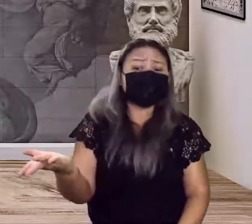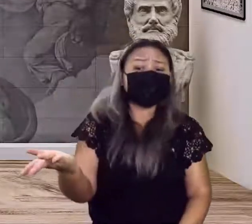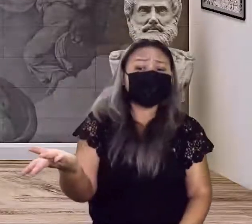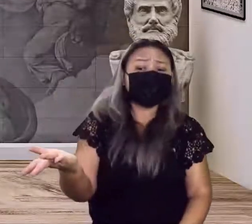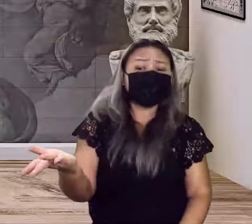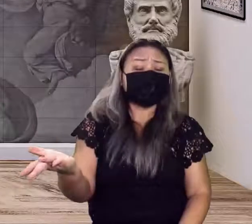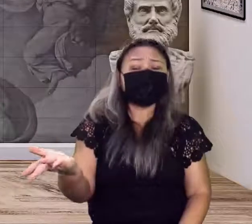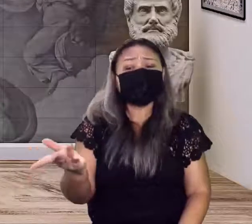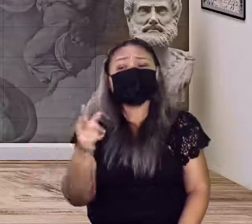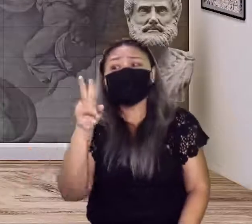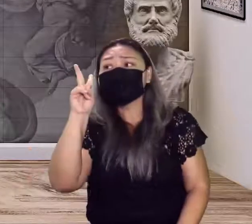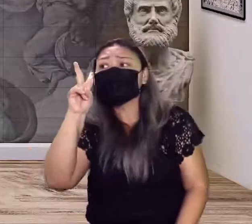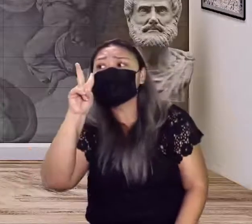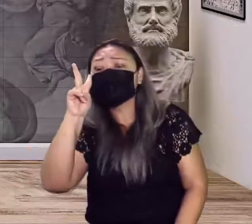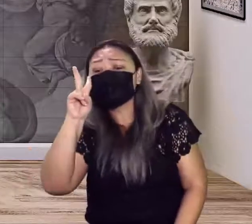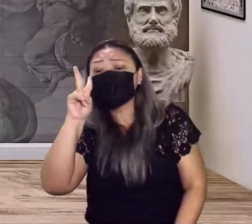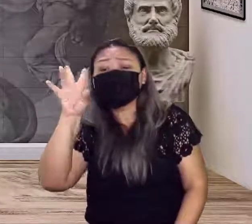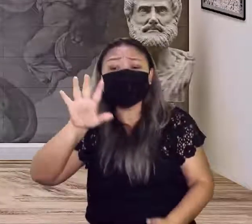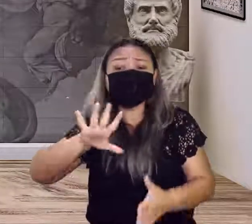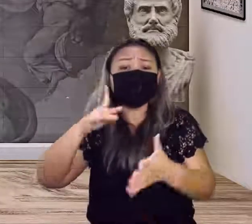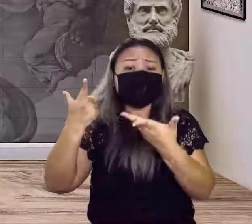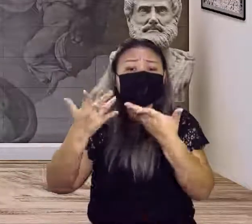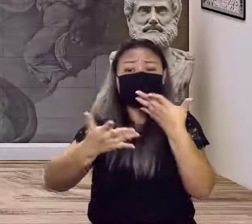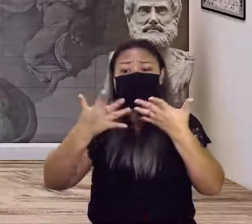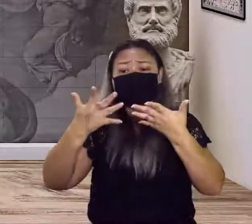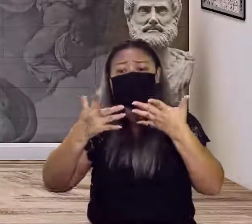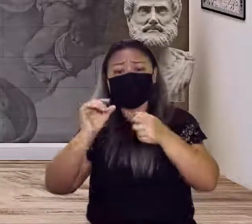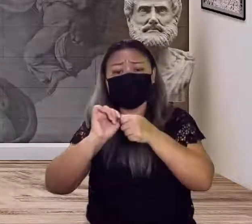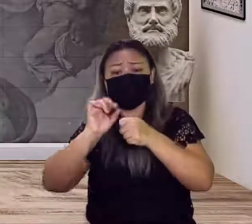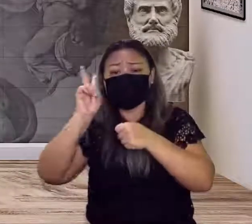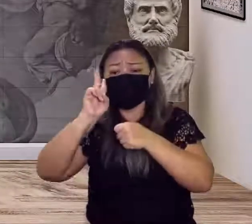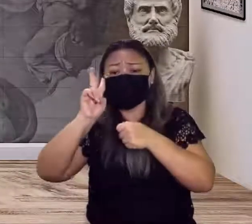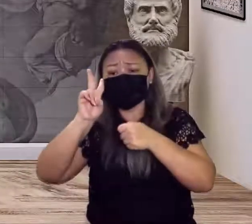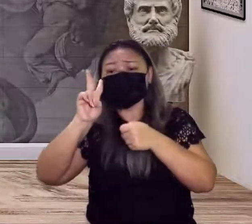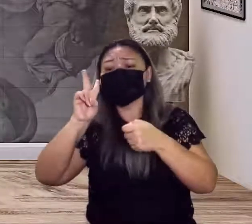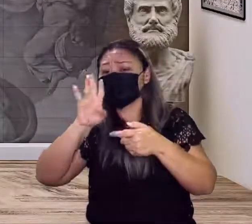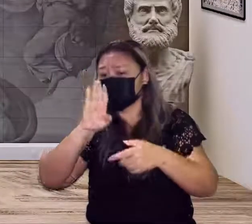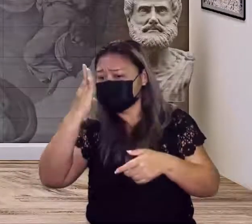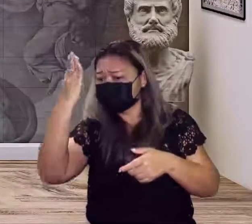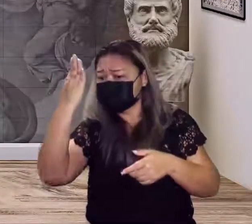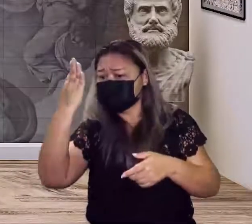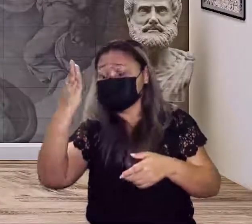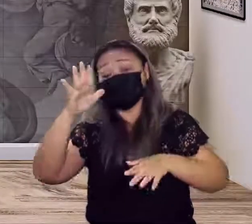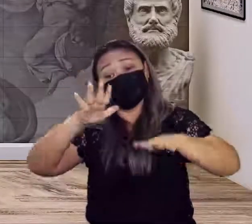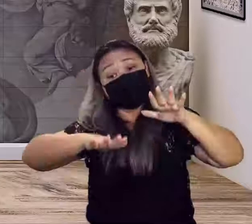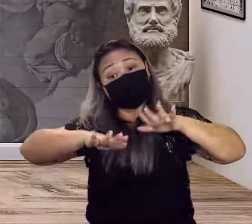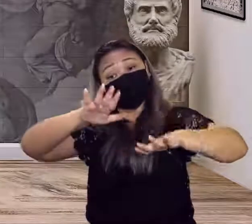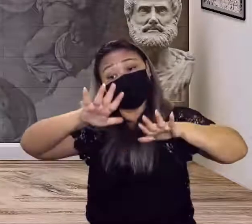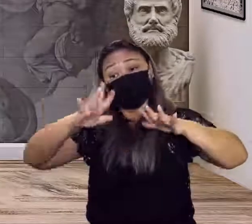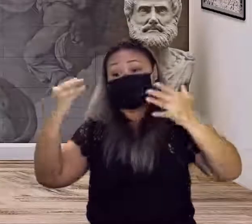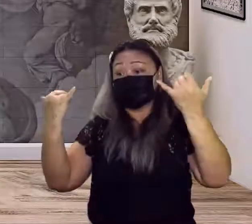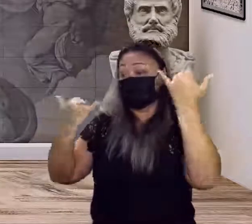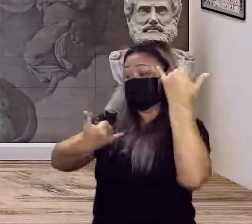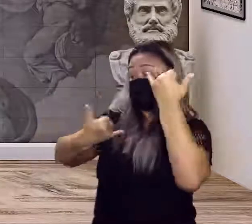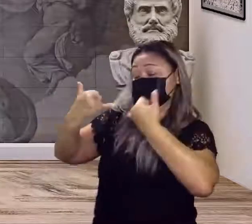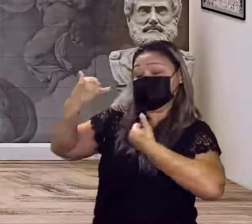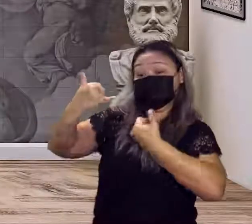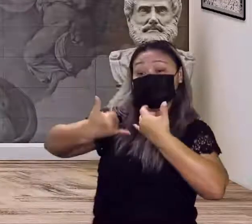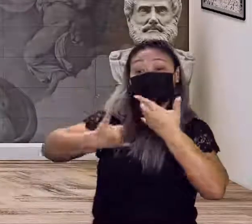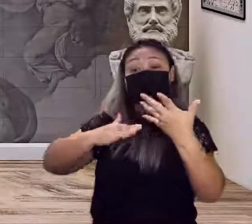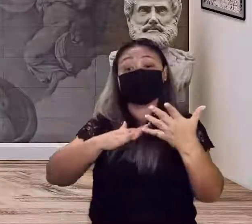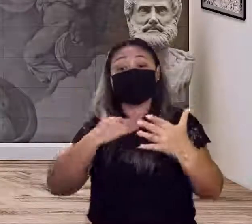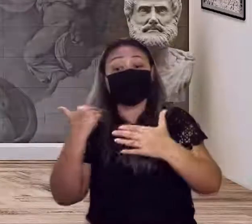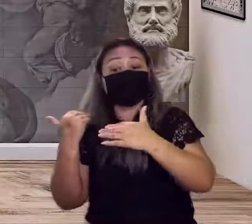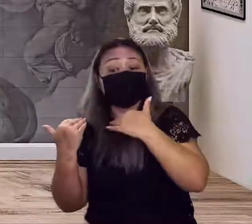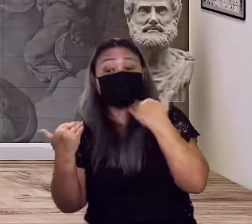Né? Uma história. Tem muita gente que se depara com histórias falsas. Às vezes dá notícias que o fulano